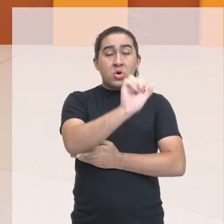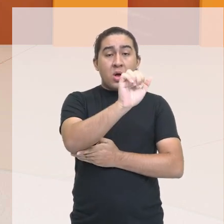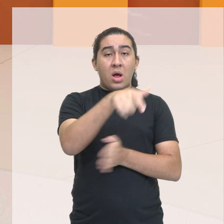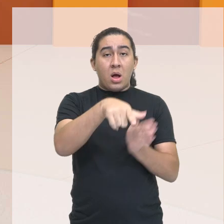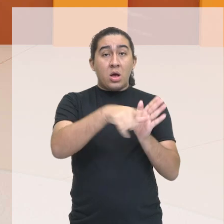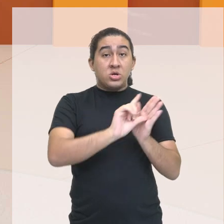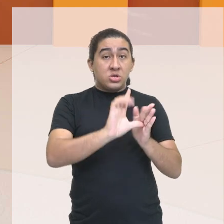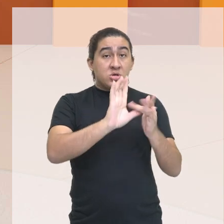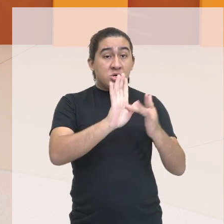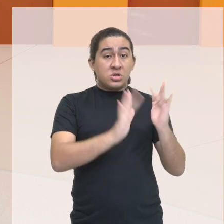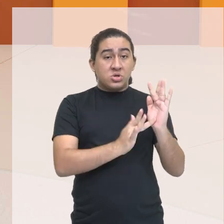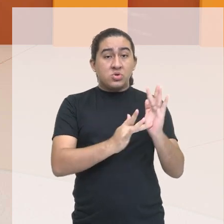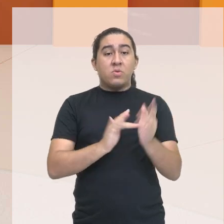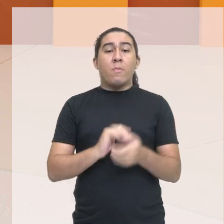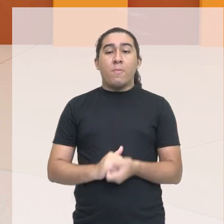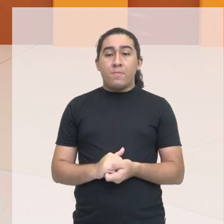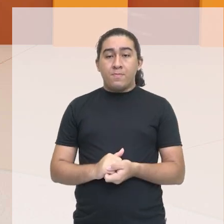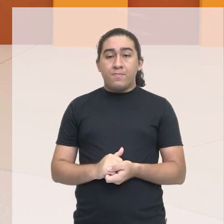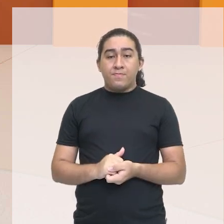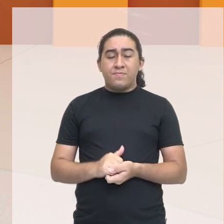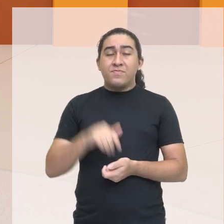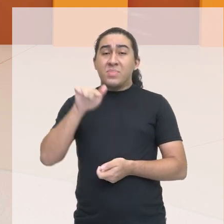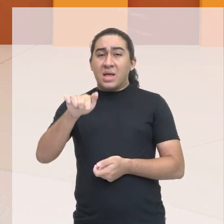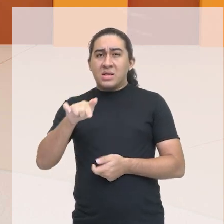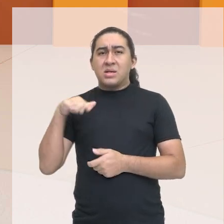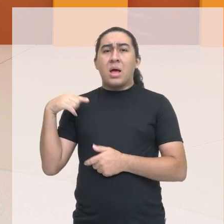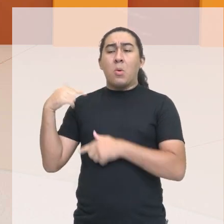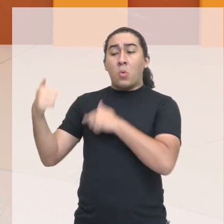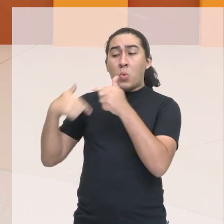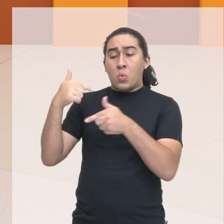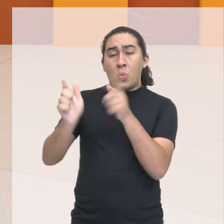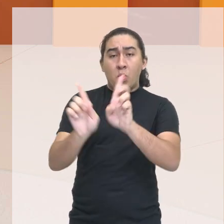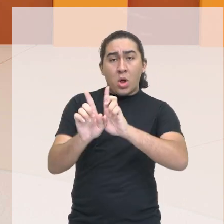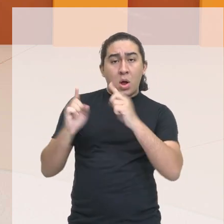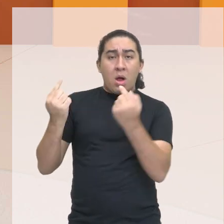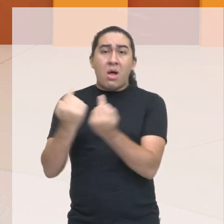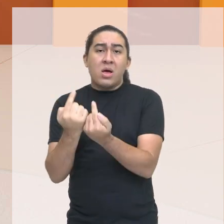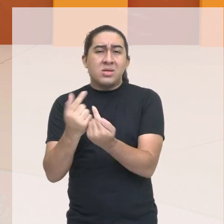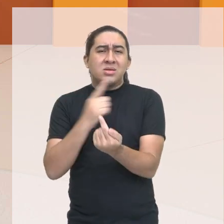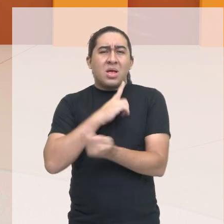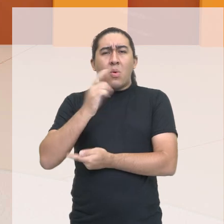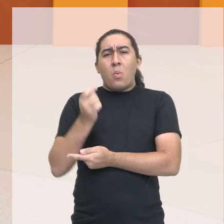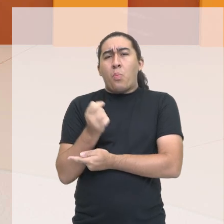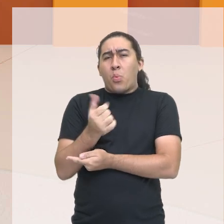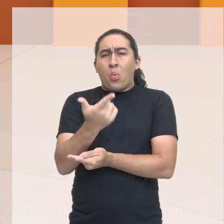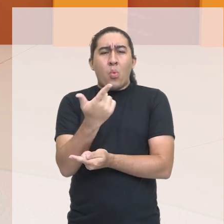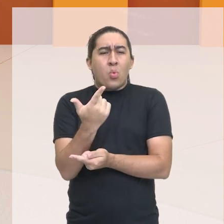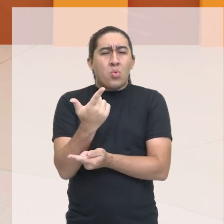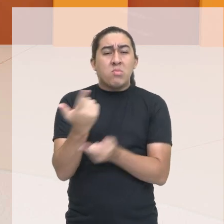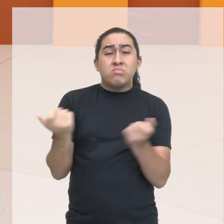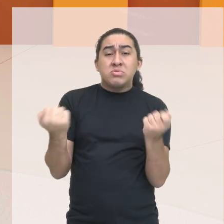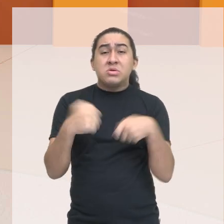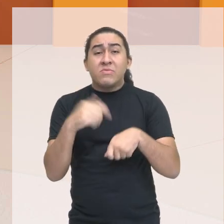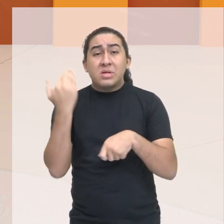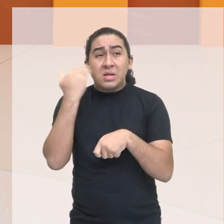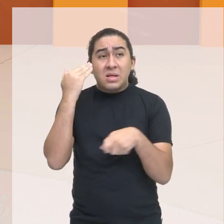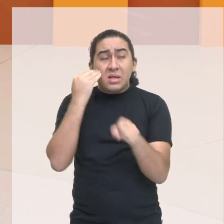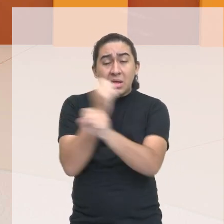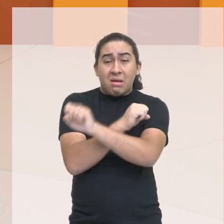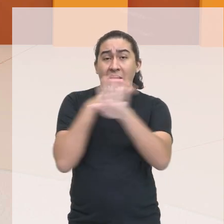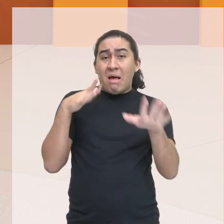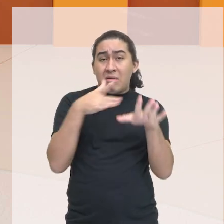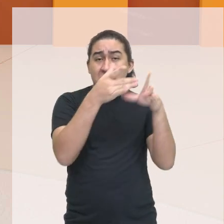1818 antes de Cristo, né? Essa é uma dinastia que deixou poucos vestígios, né? Mas que